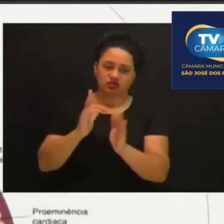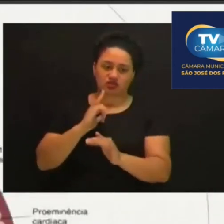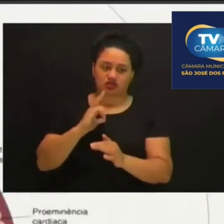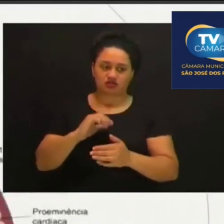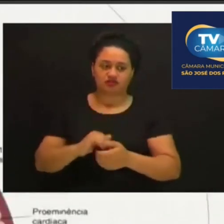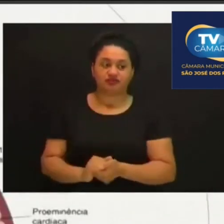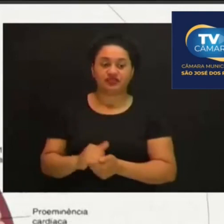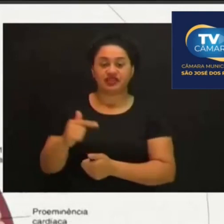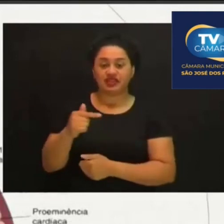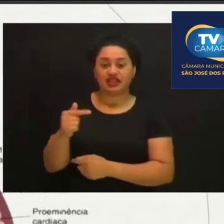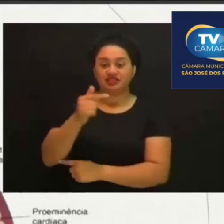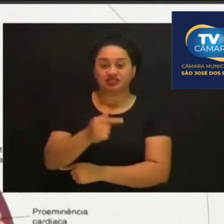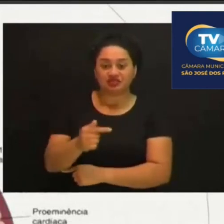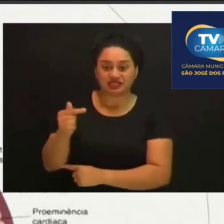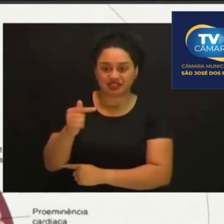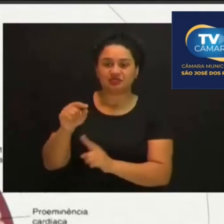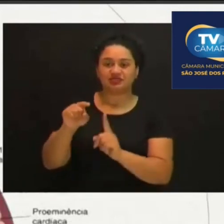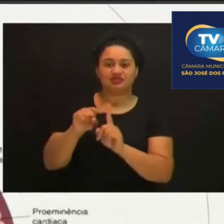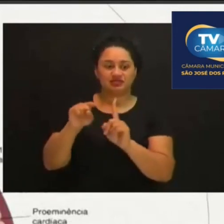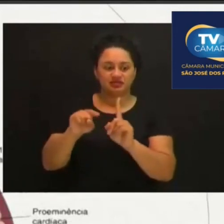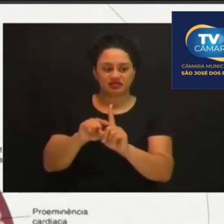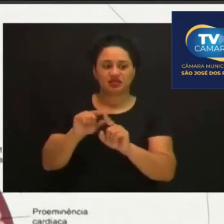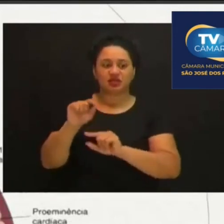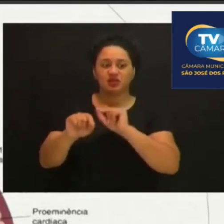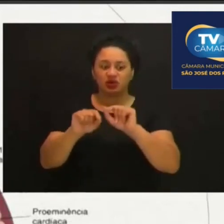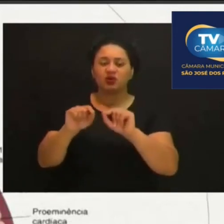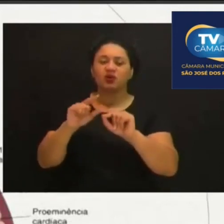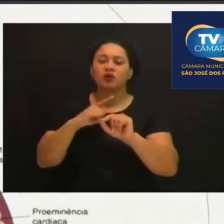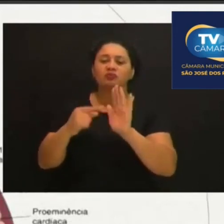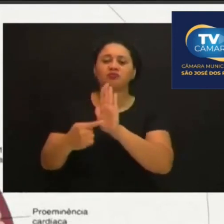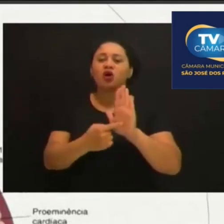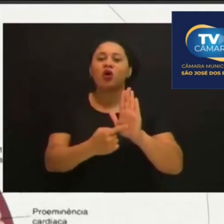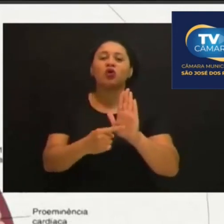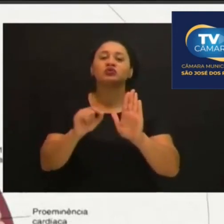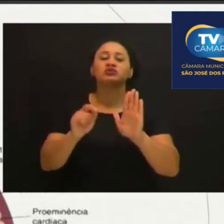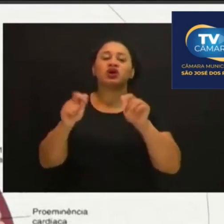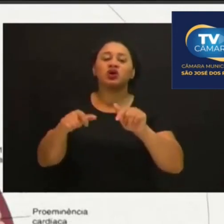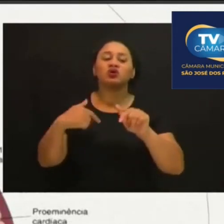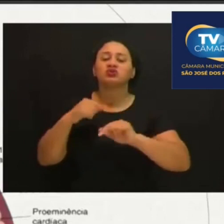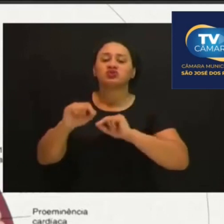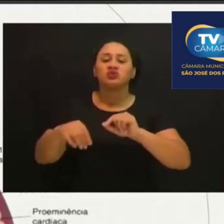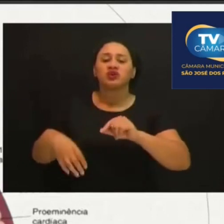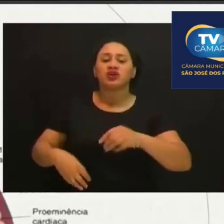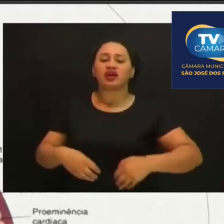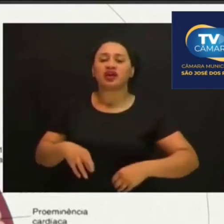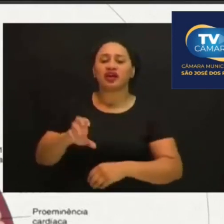7ª semana de gestação. As cristas mesonéfricas indicam a localização dos rins mesonéfricos.